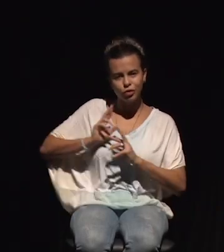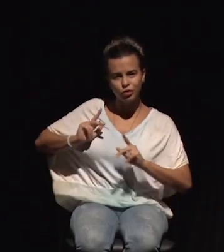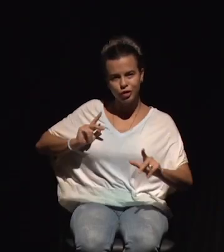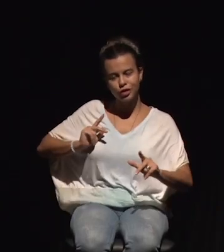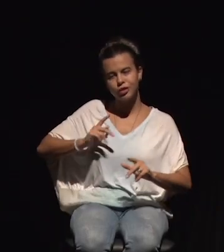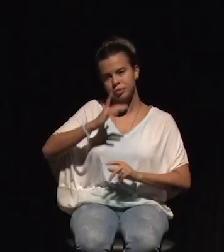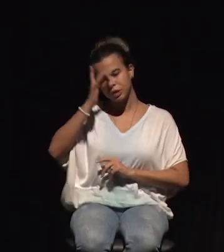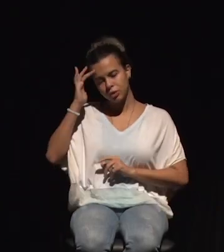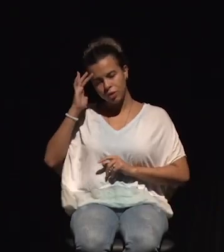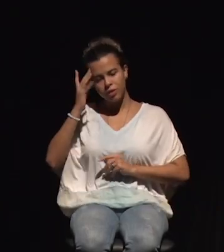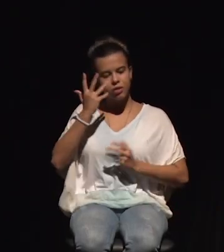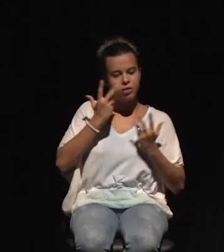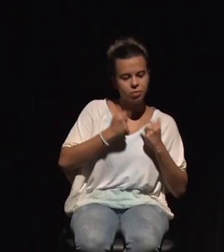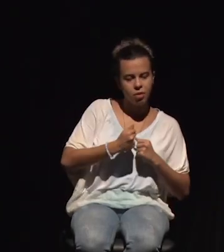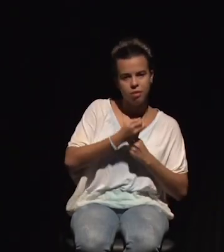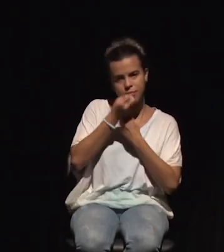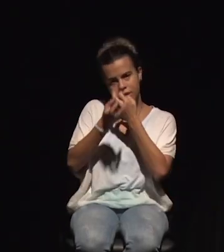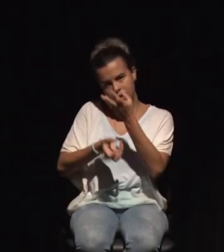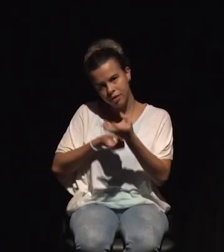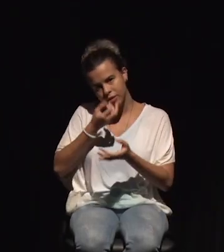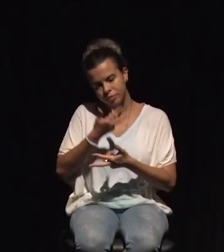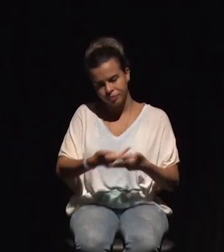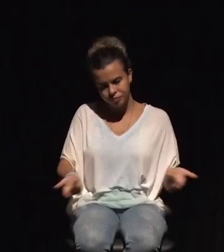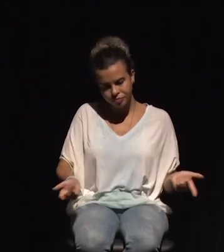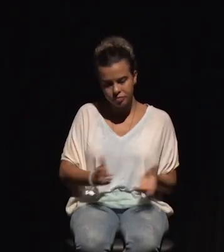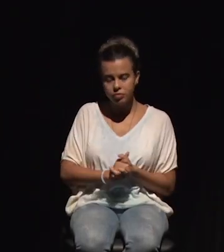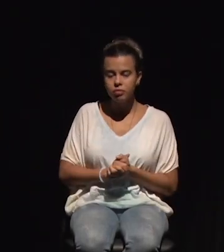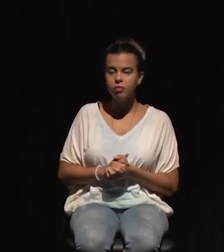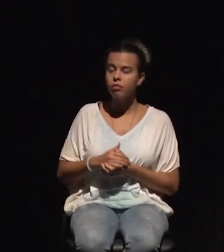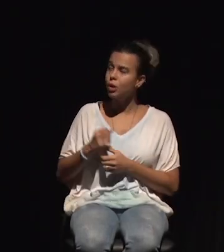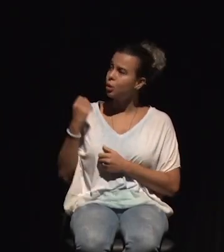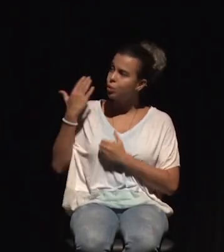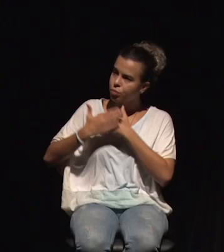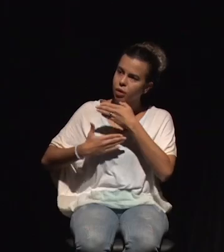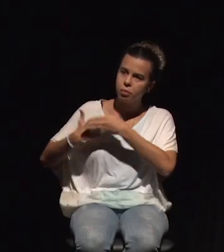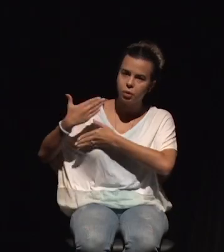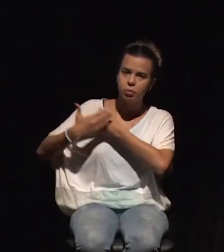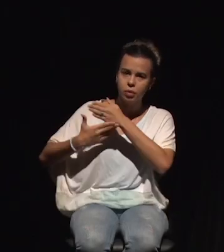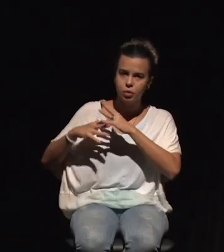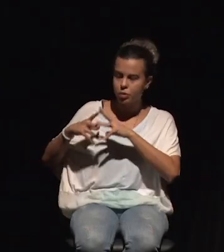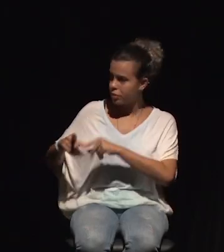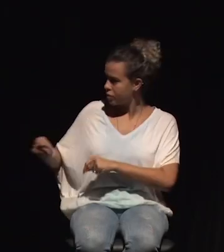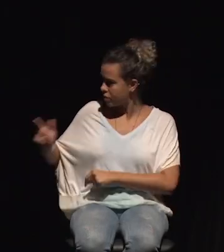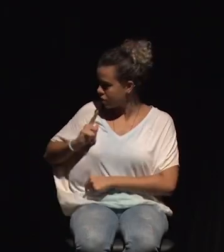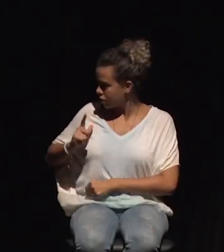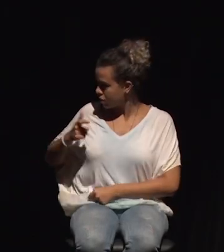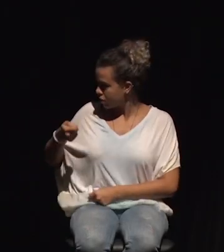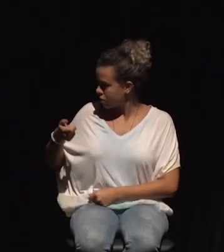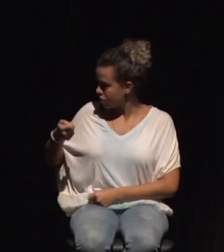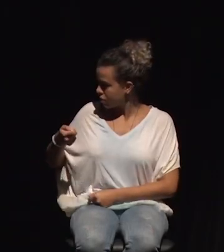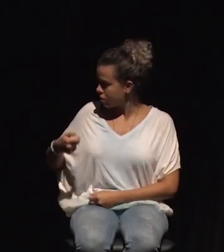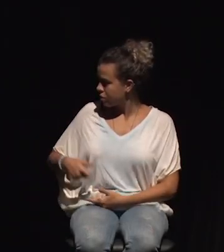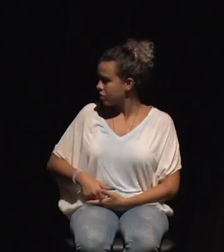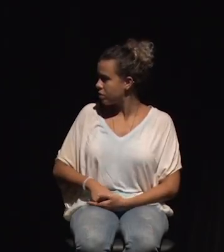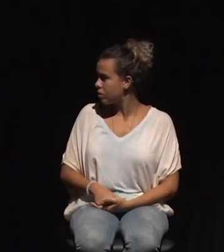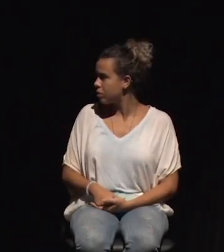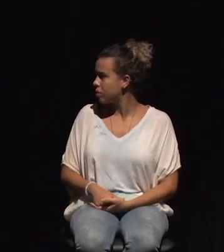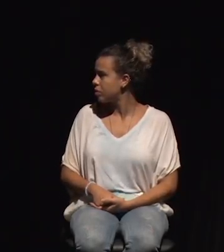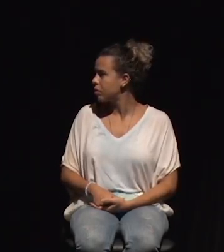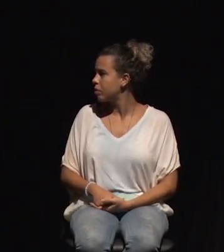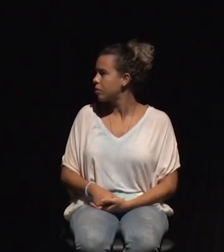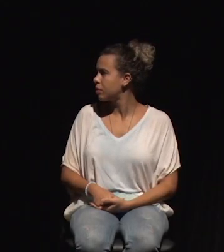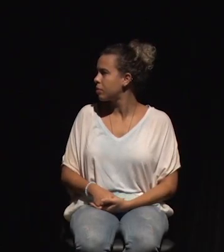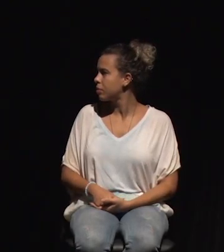conseguir passar todos os slides mas não eu gostaria de